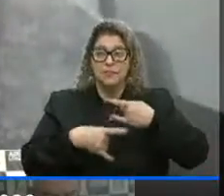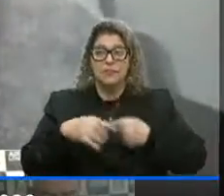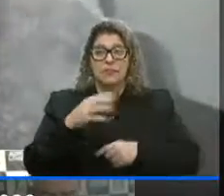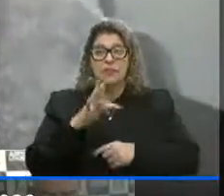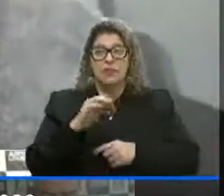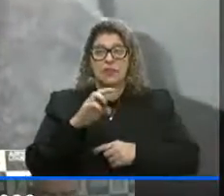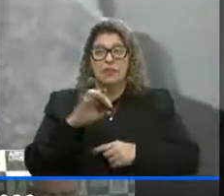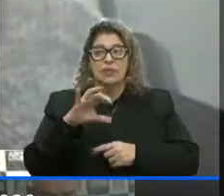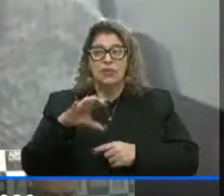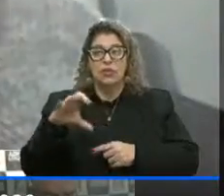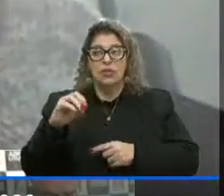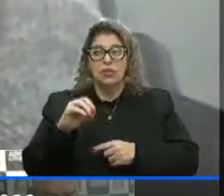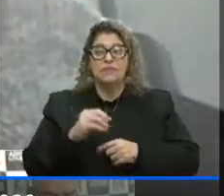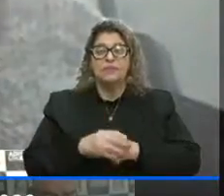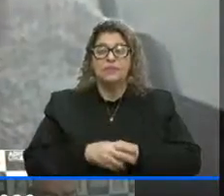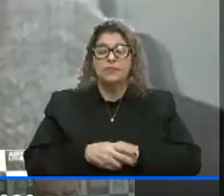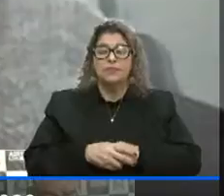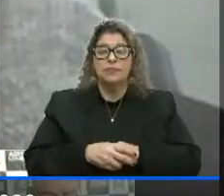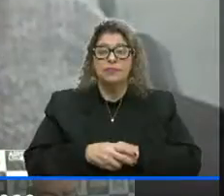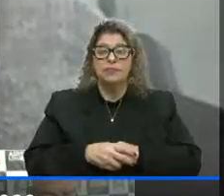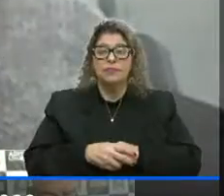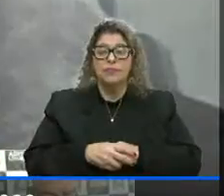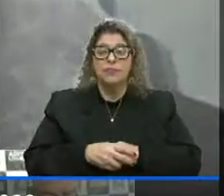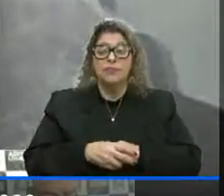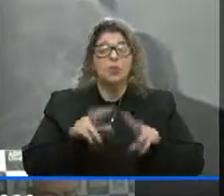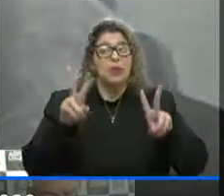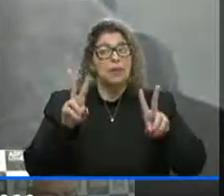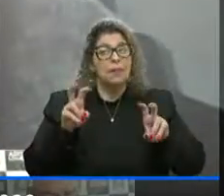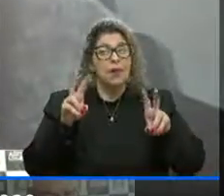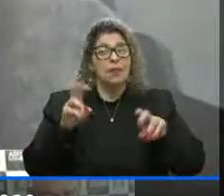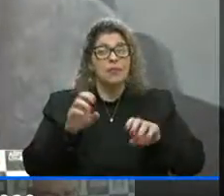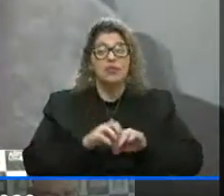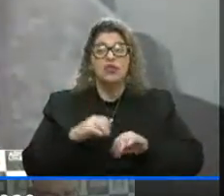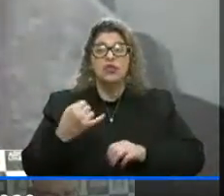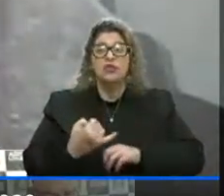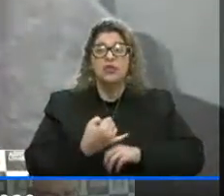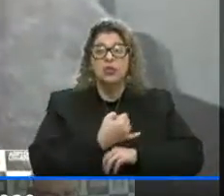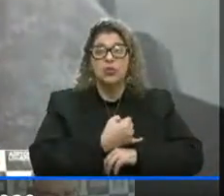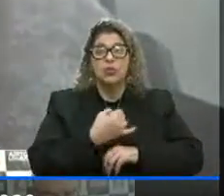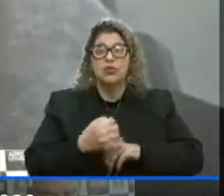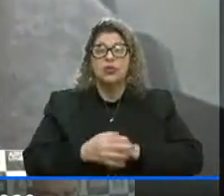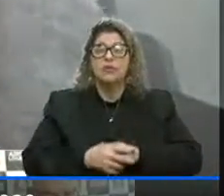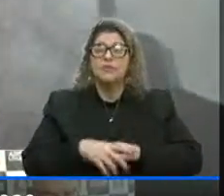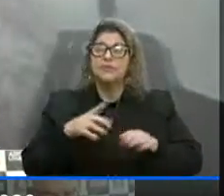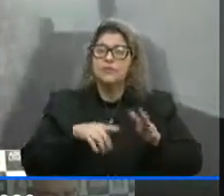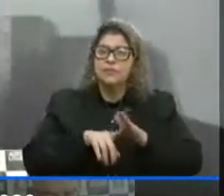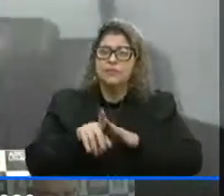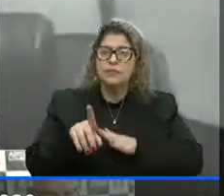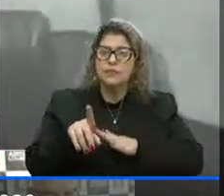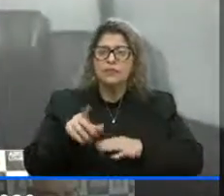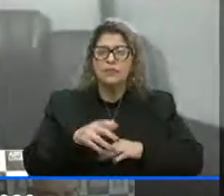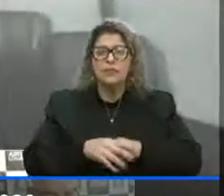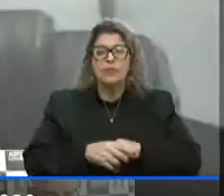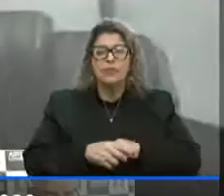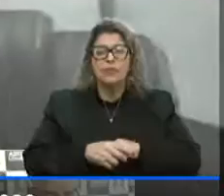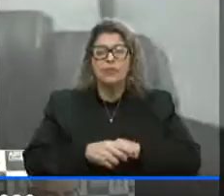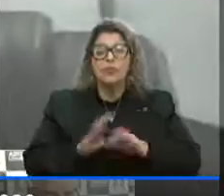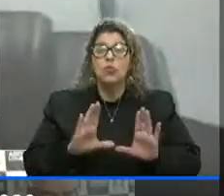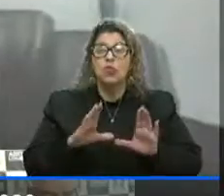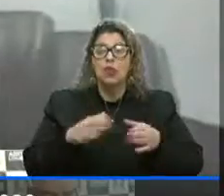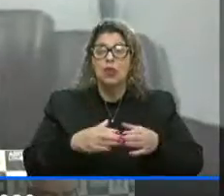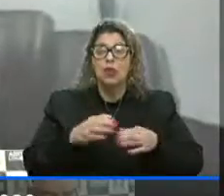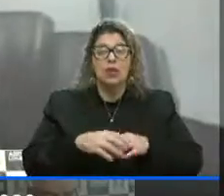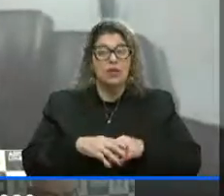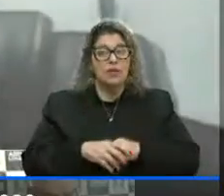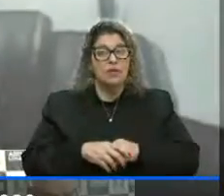Tarcísio sobre uma pauta de infraestrutura, e eu queria perguntar para o colega e